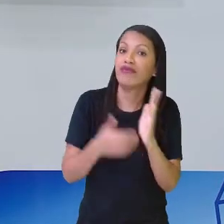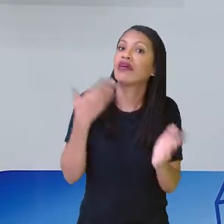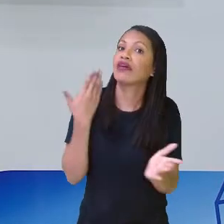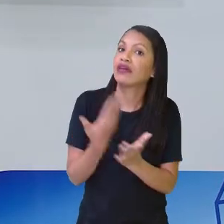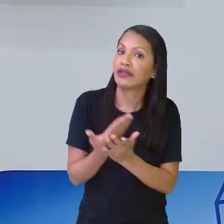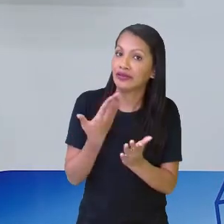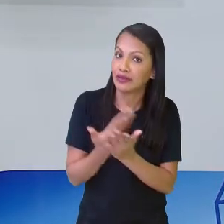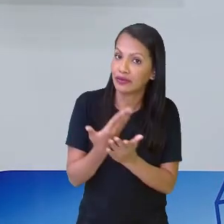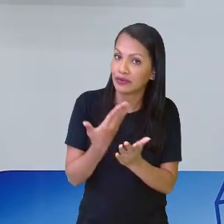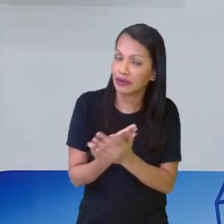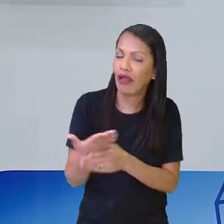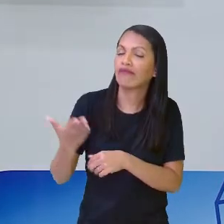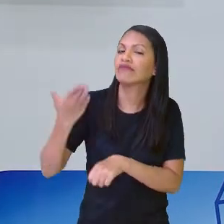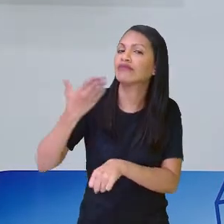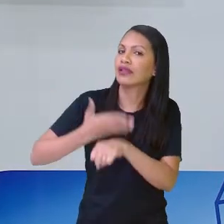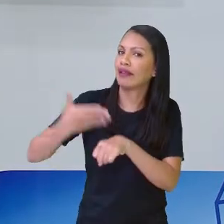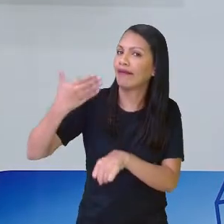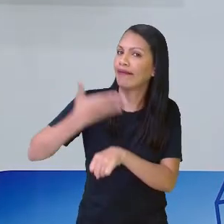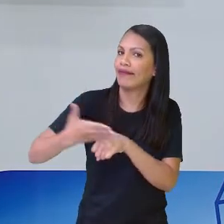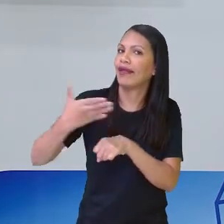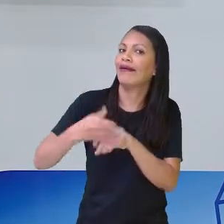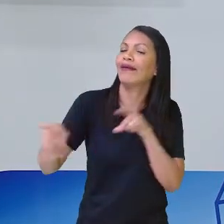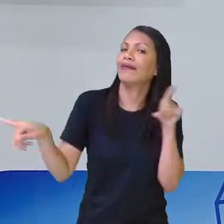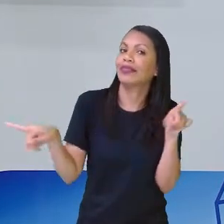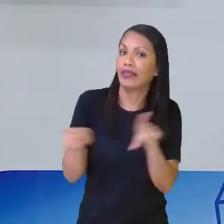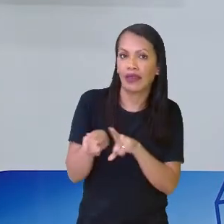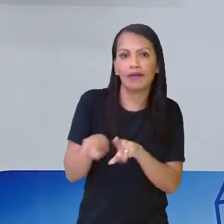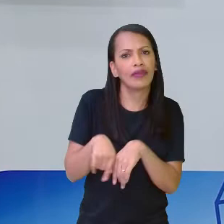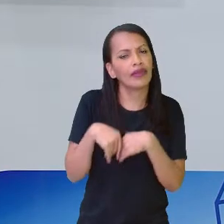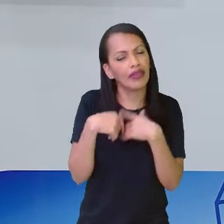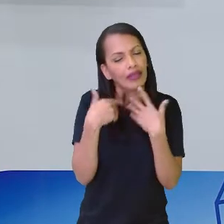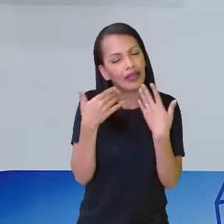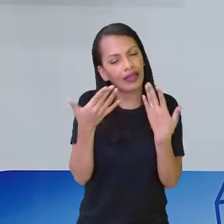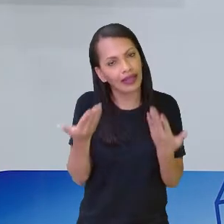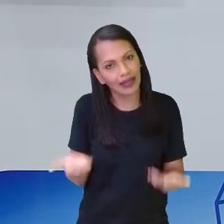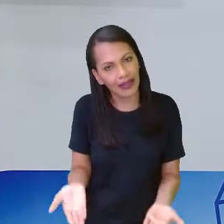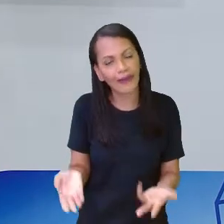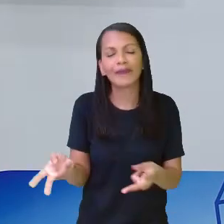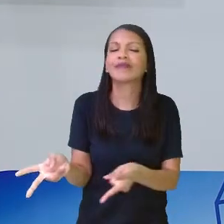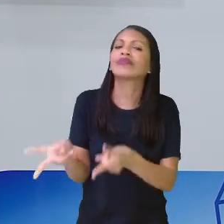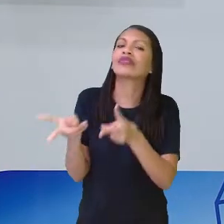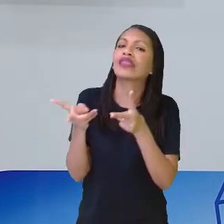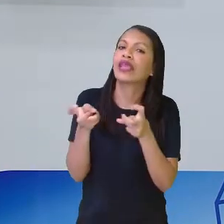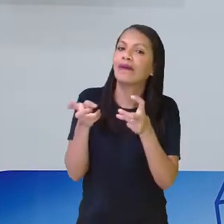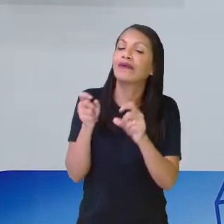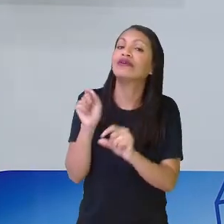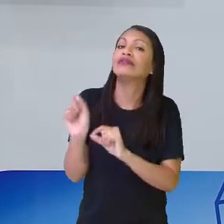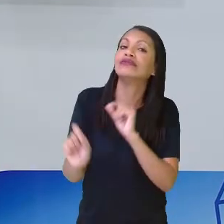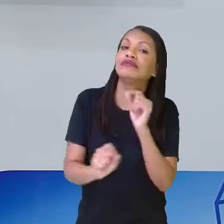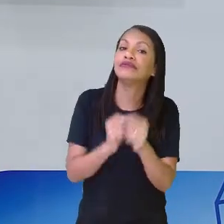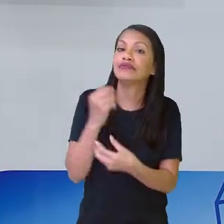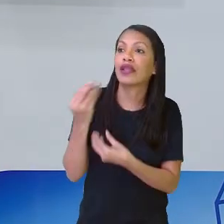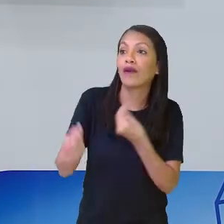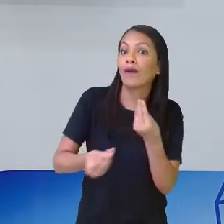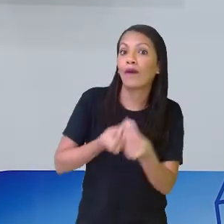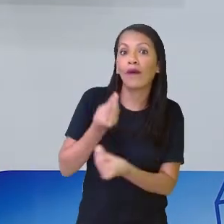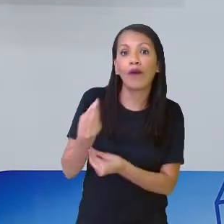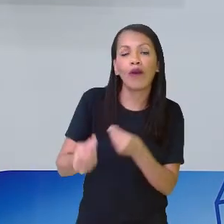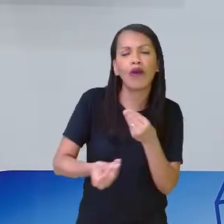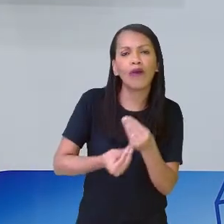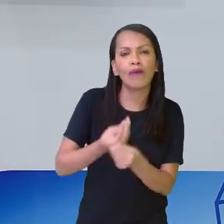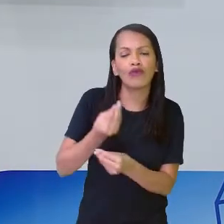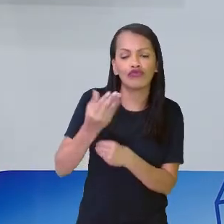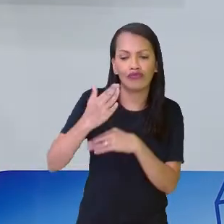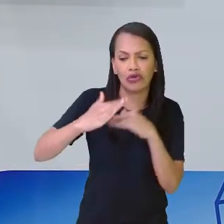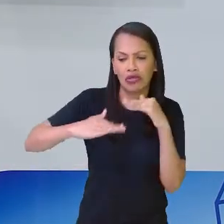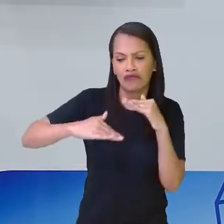vai precisar treinar muito também e, claro, observar como os artistas fazem